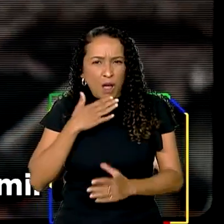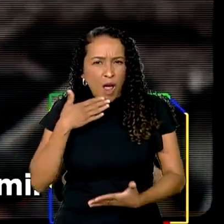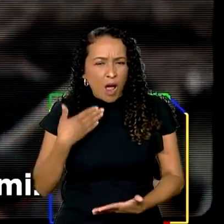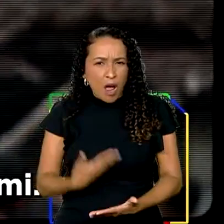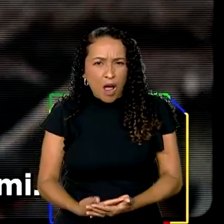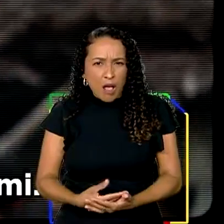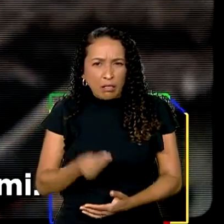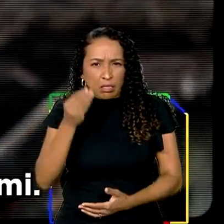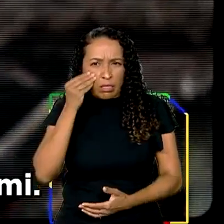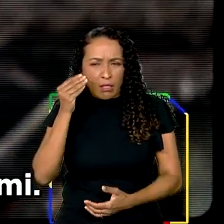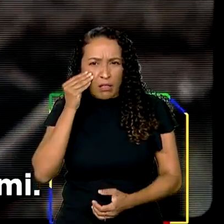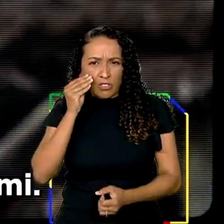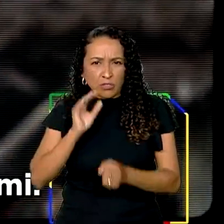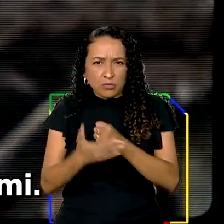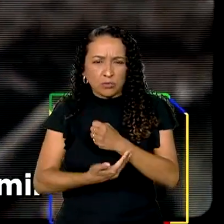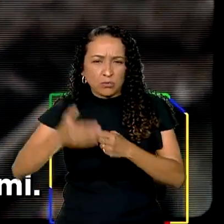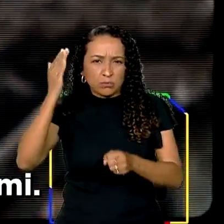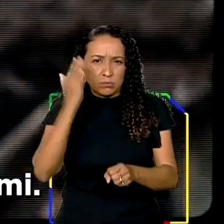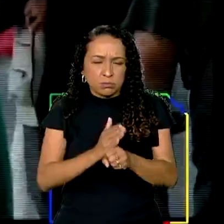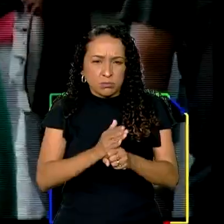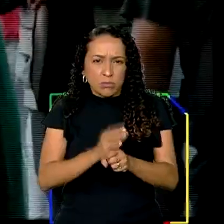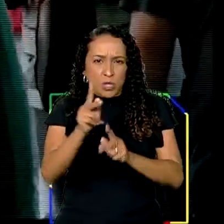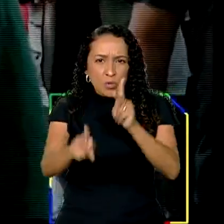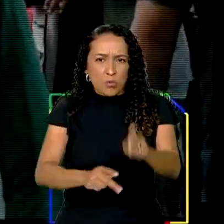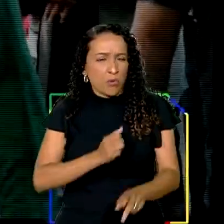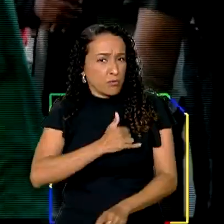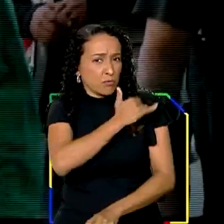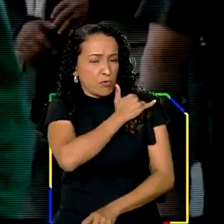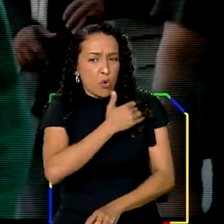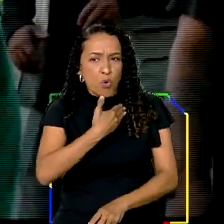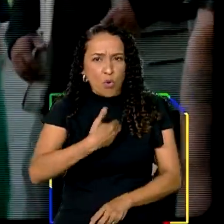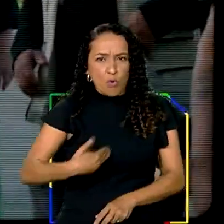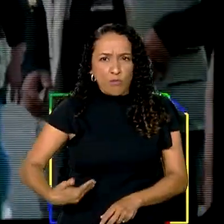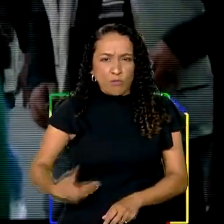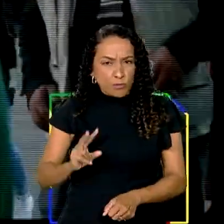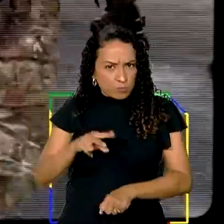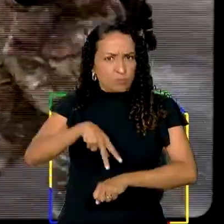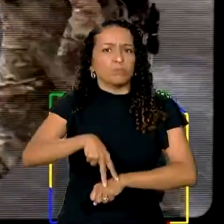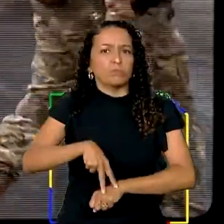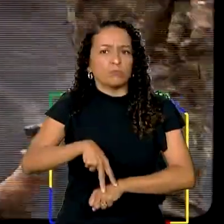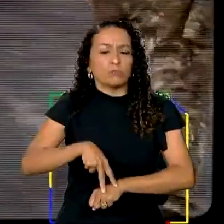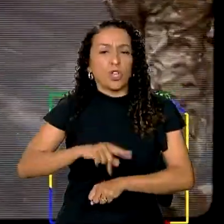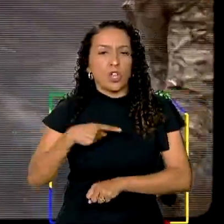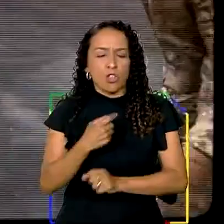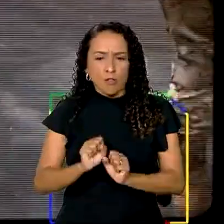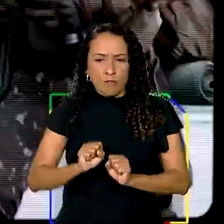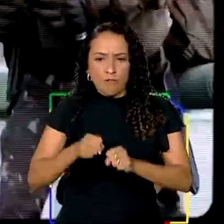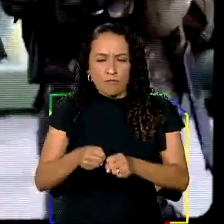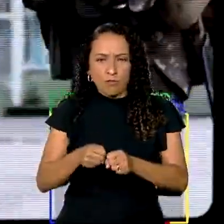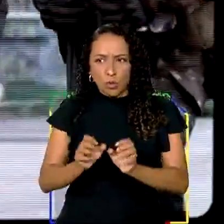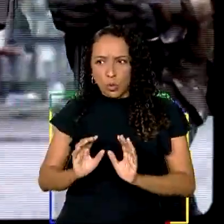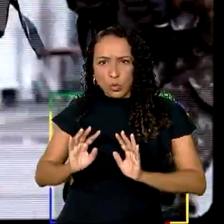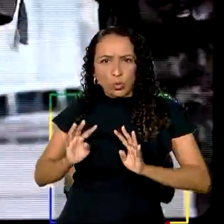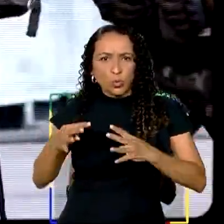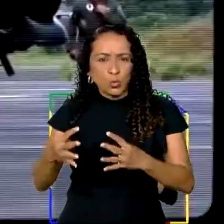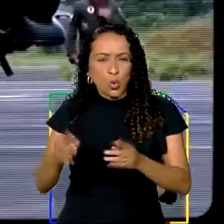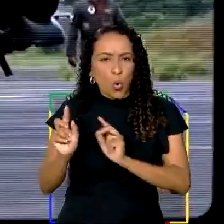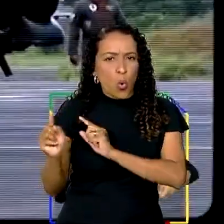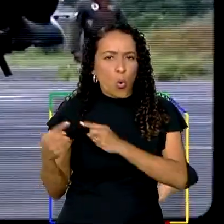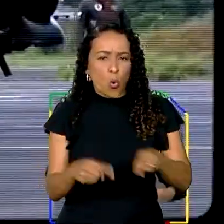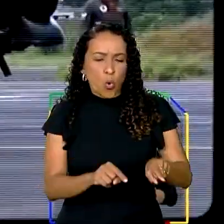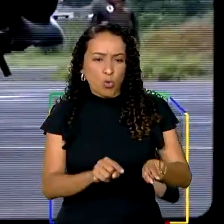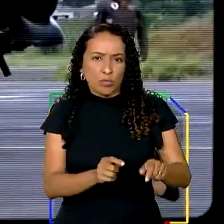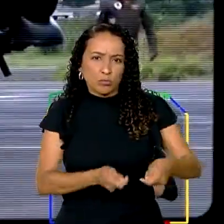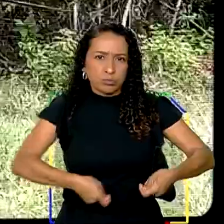à tentativa de genocídio do povo Yanomami. O governo reagiu prontamente. Nossa força-tarefa contra o garimpo